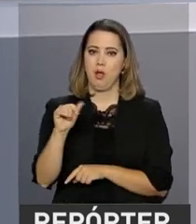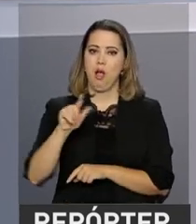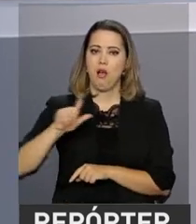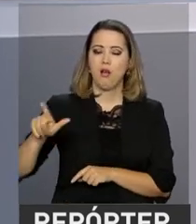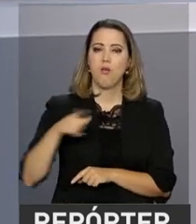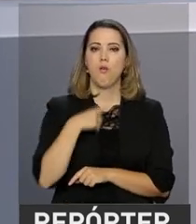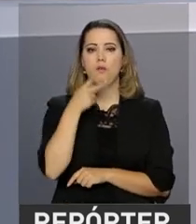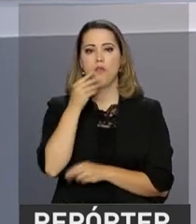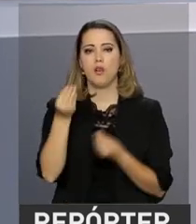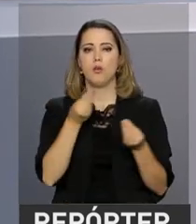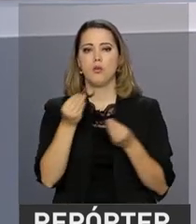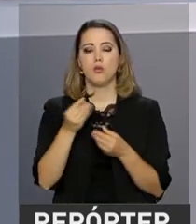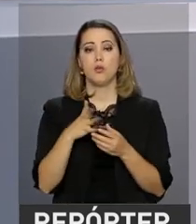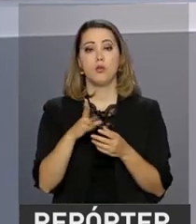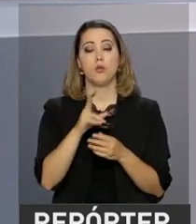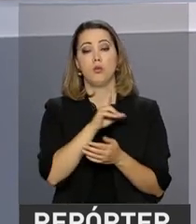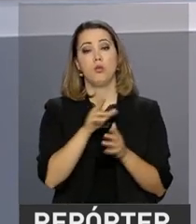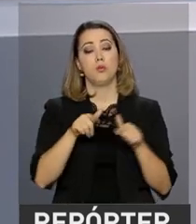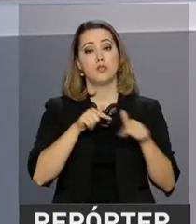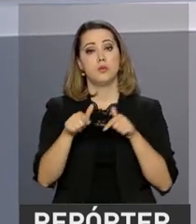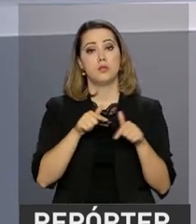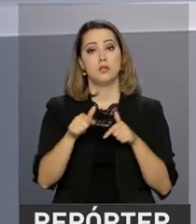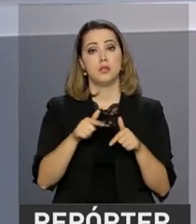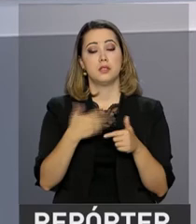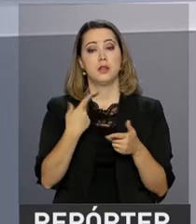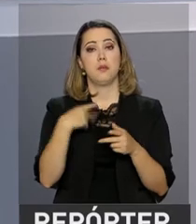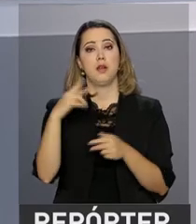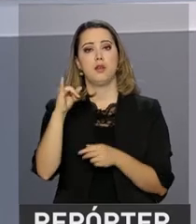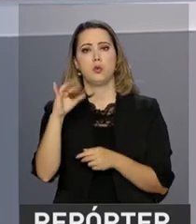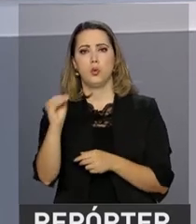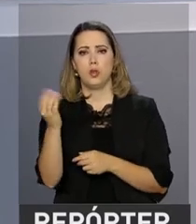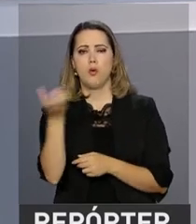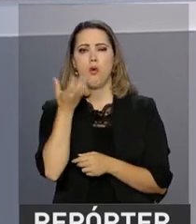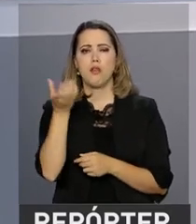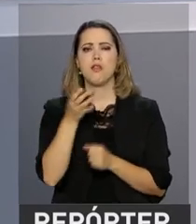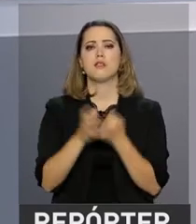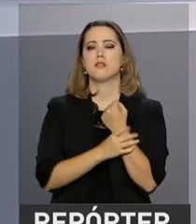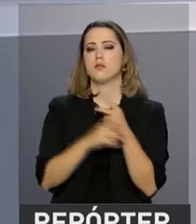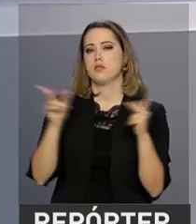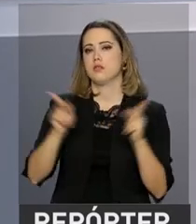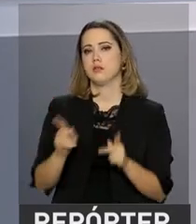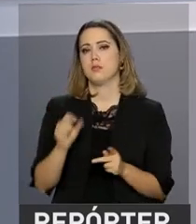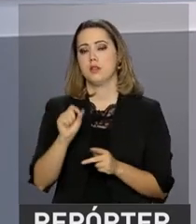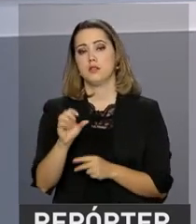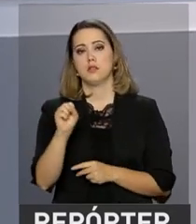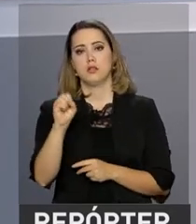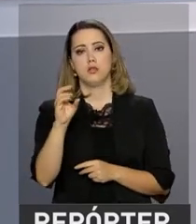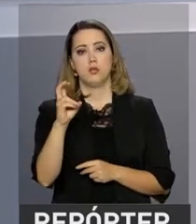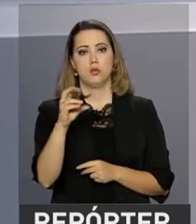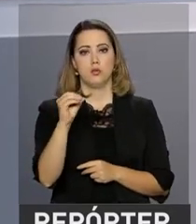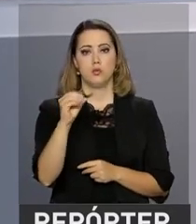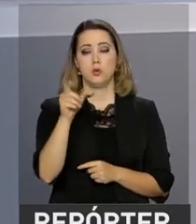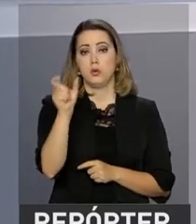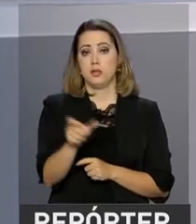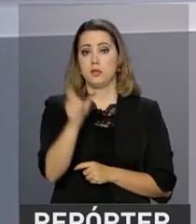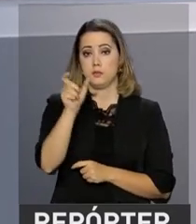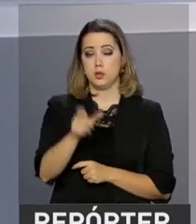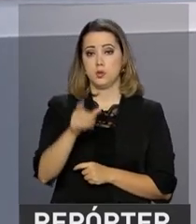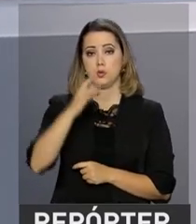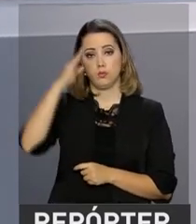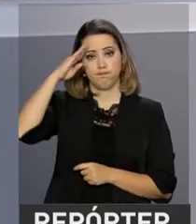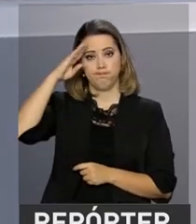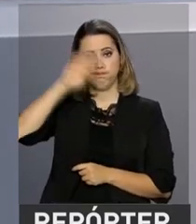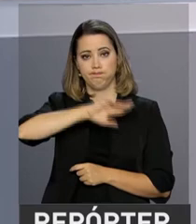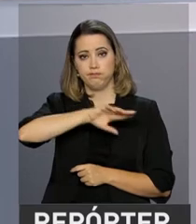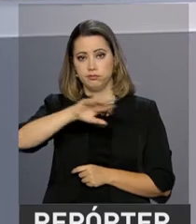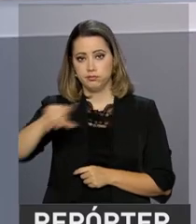operação O Rio Quer Segurança e Paz, que conta com 8.500 militares da Marinha, Exército e Aeronáutica. O